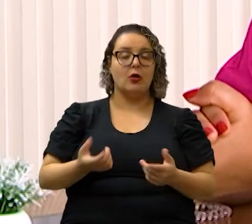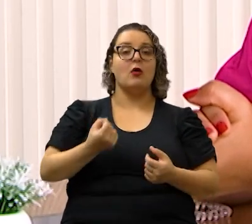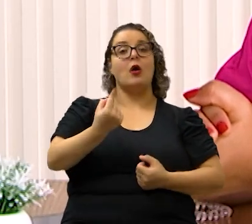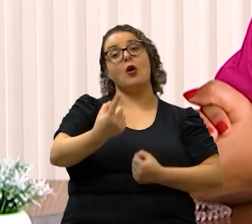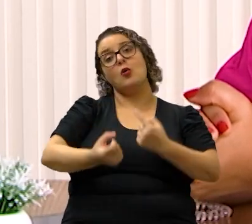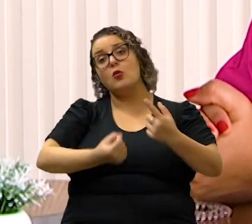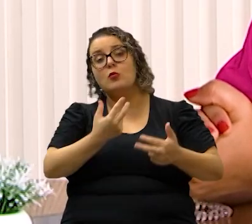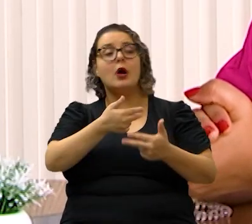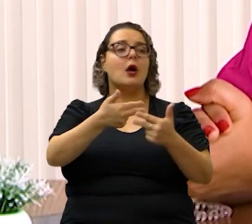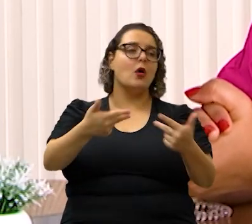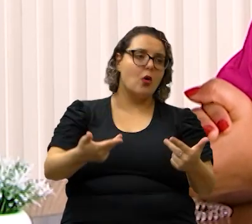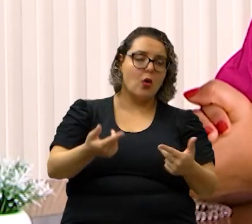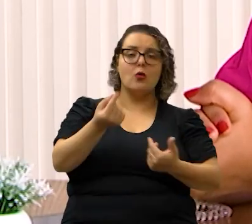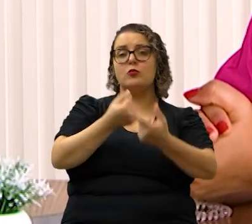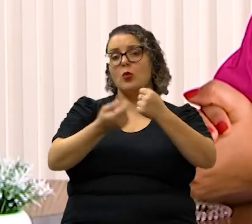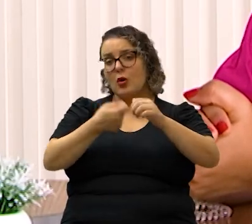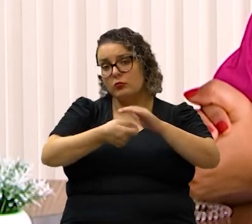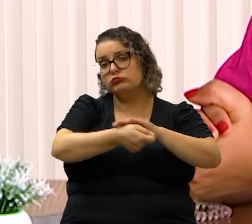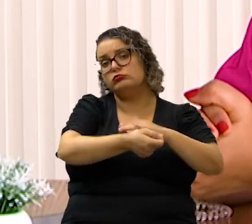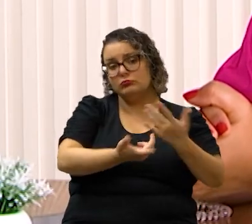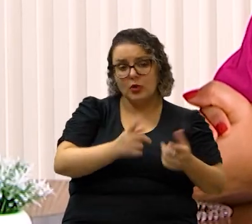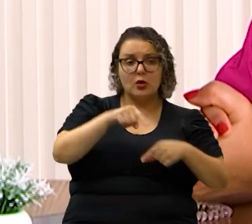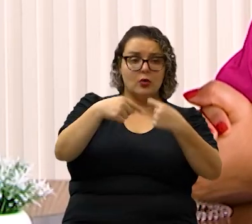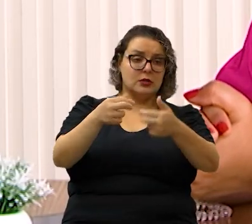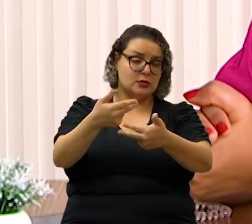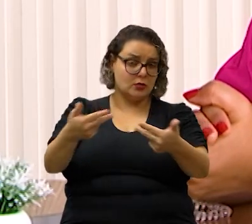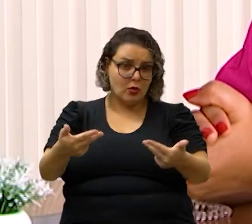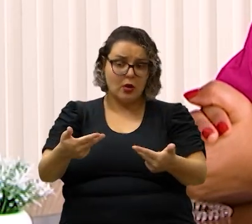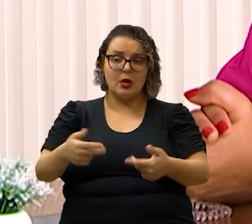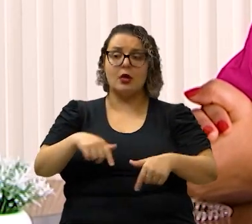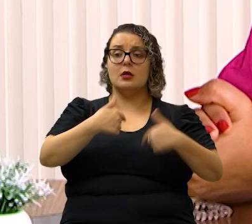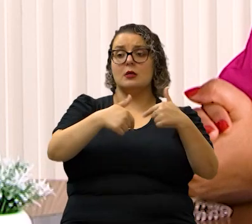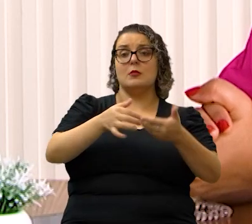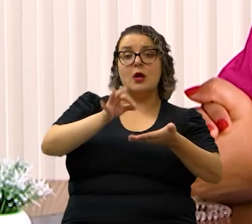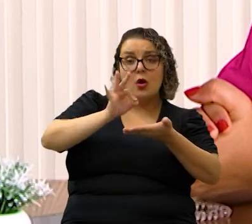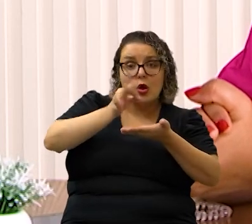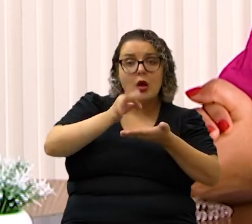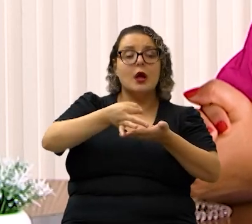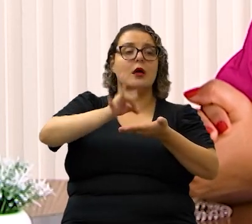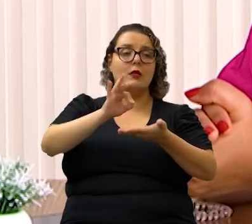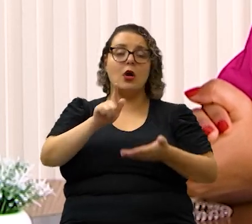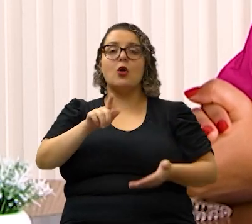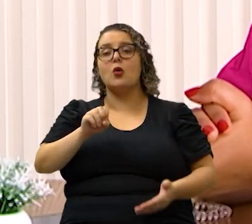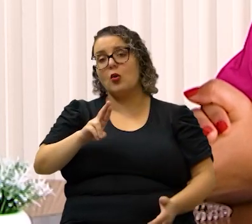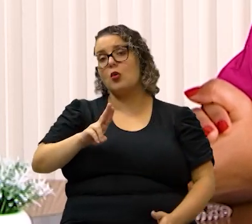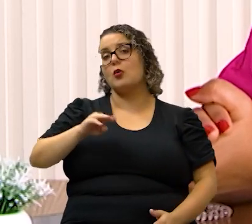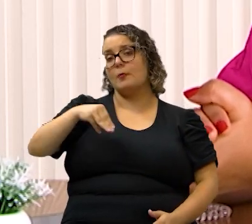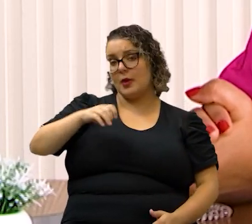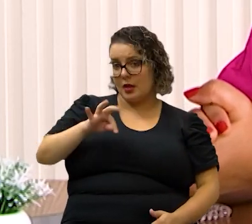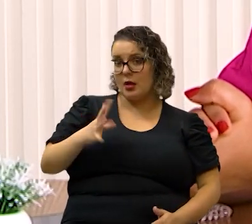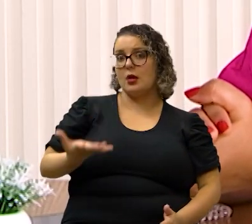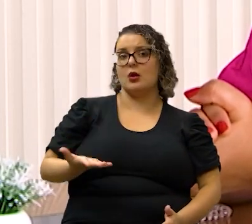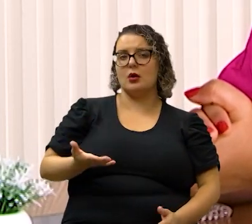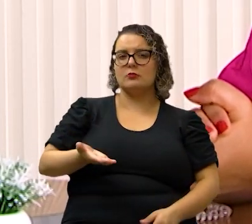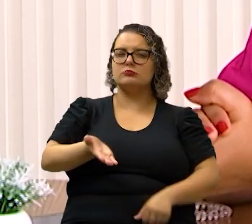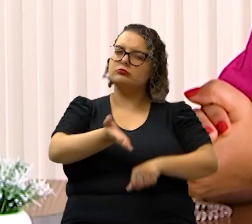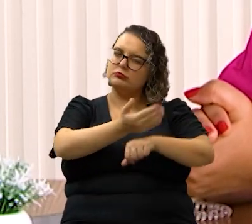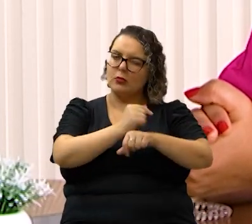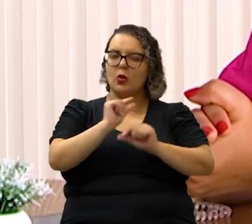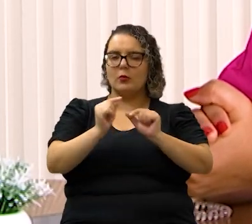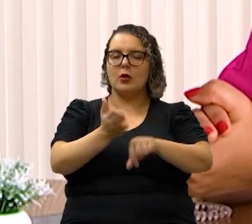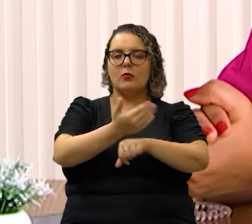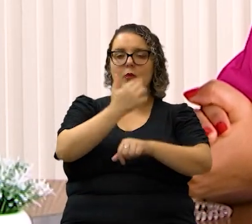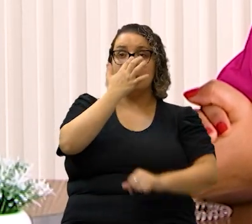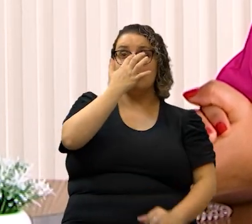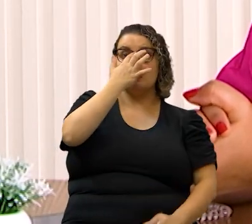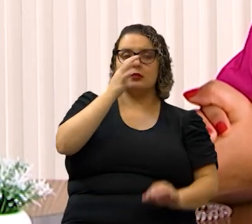gestão. Fiz algumas coisas como investidor em outros negócios. Trabalhei com café gourmet aqui em Campinas, um pouco antes de eu